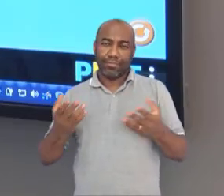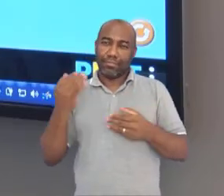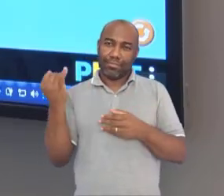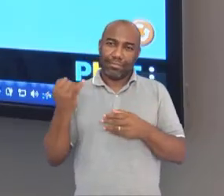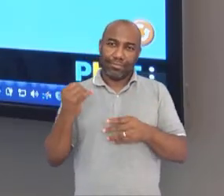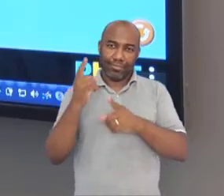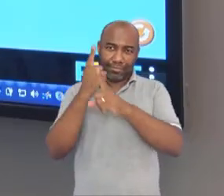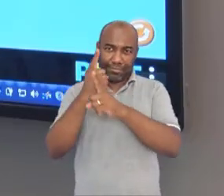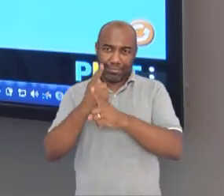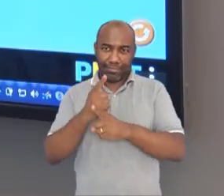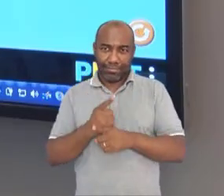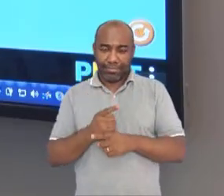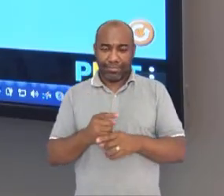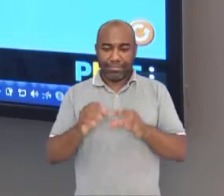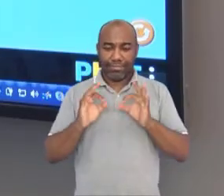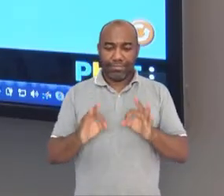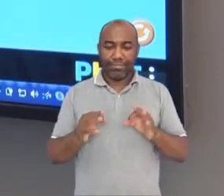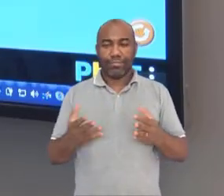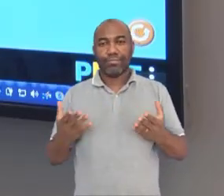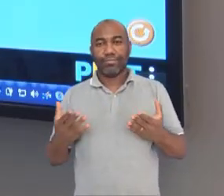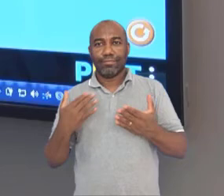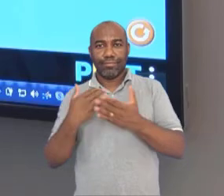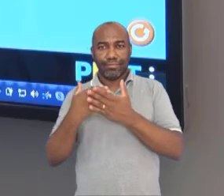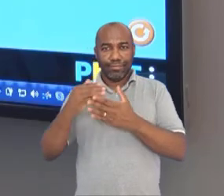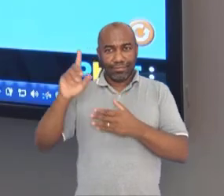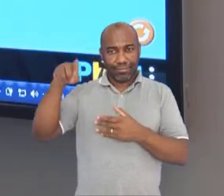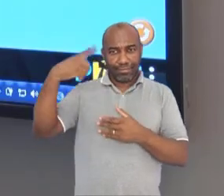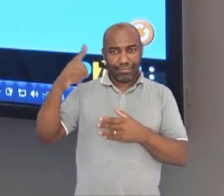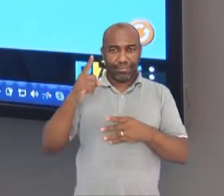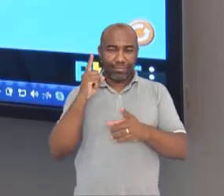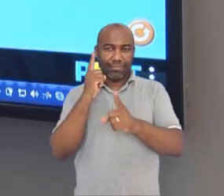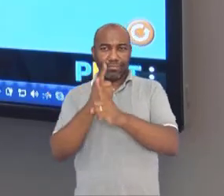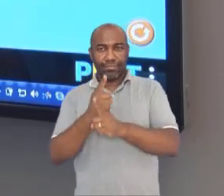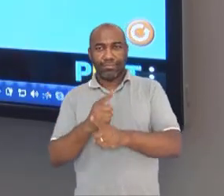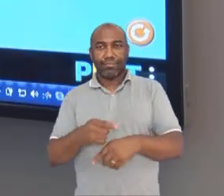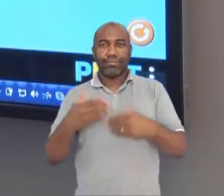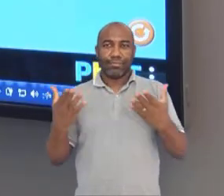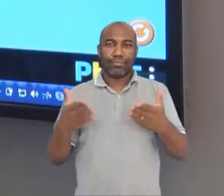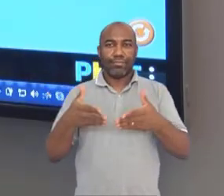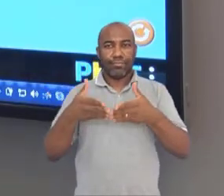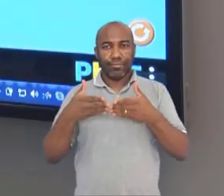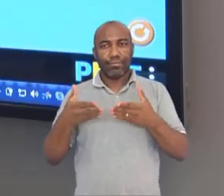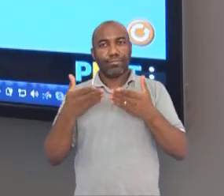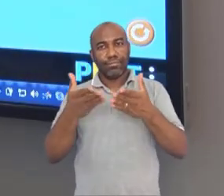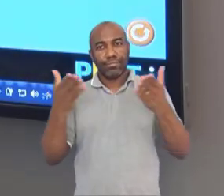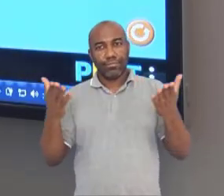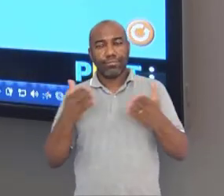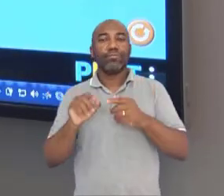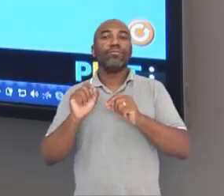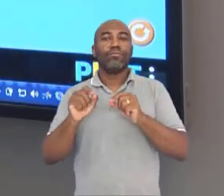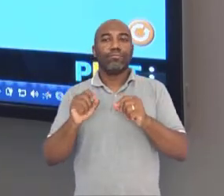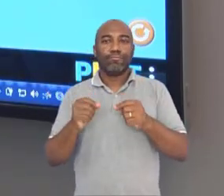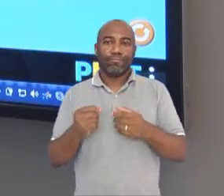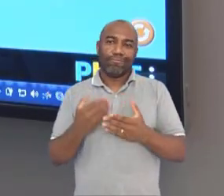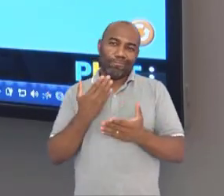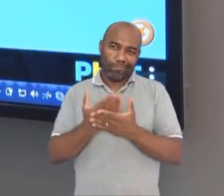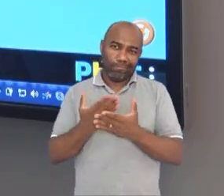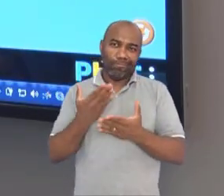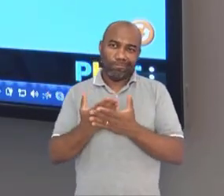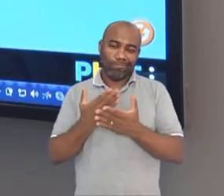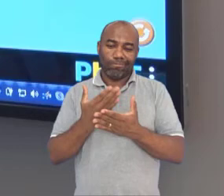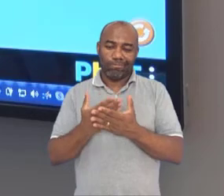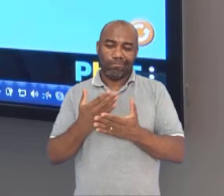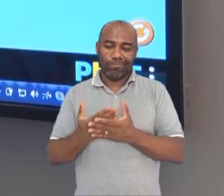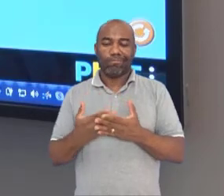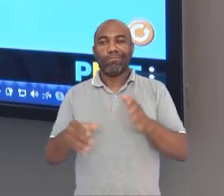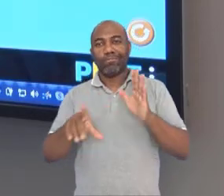prata, ok? Até o nosso próximo encontro, eu já peço para vocês anteciparem os estudos, segunda